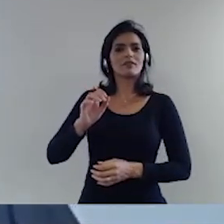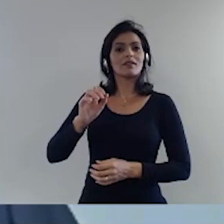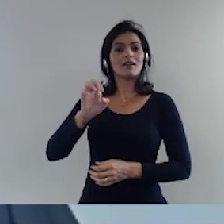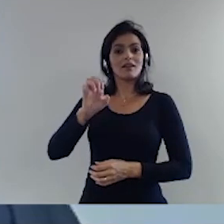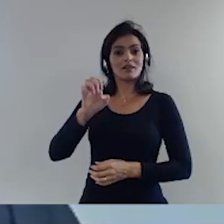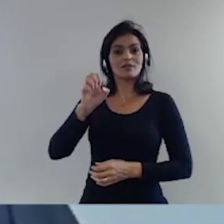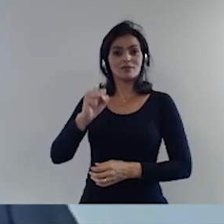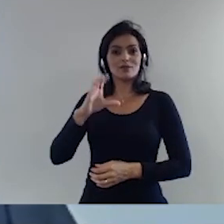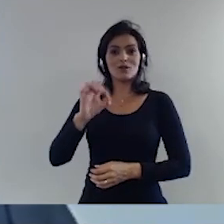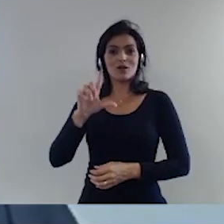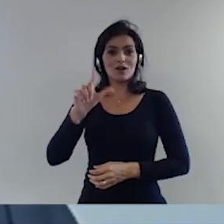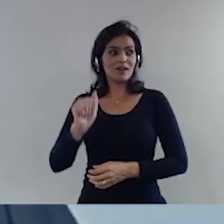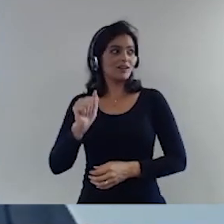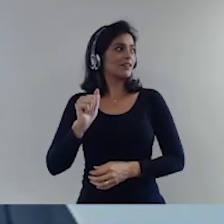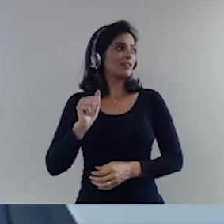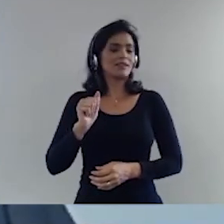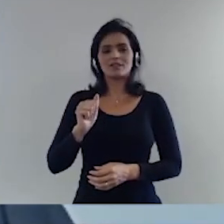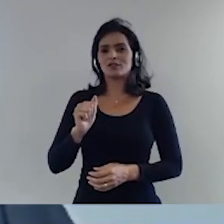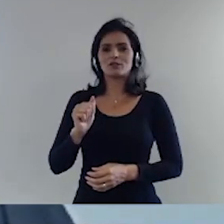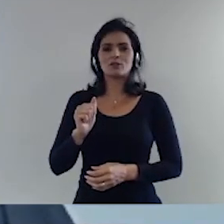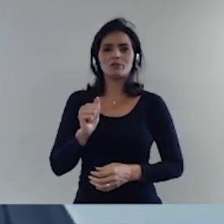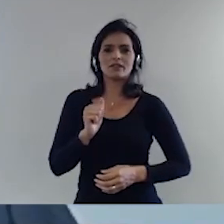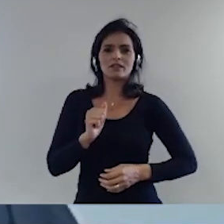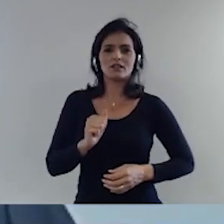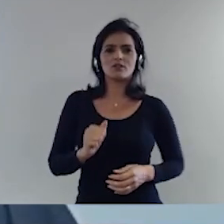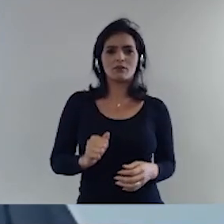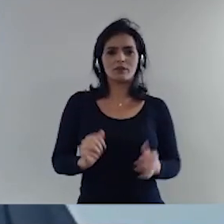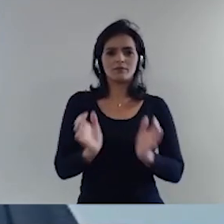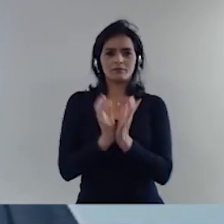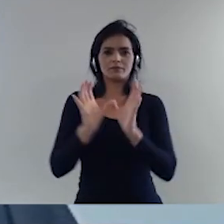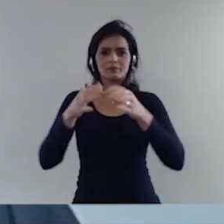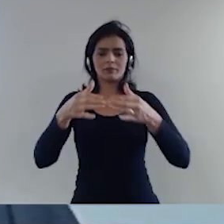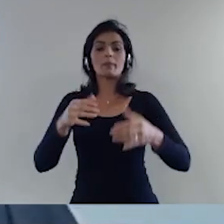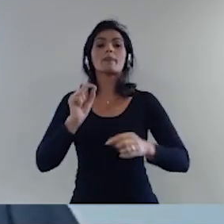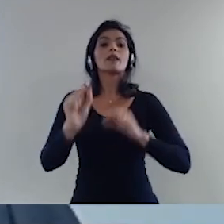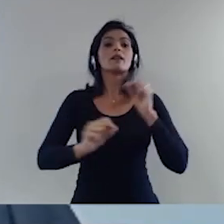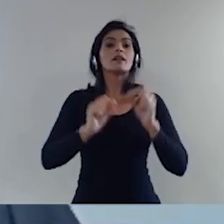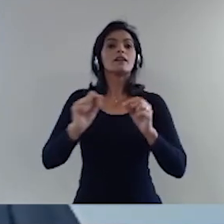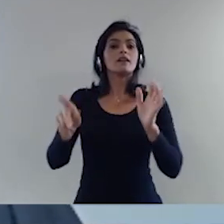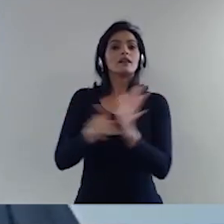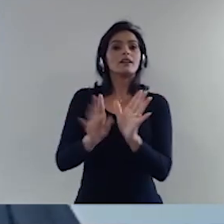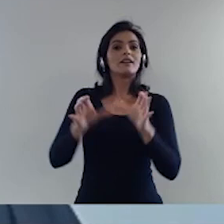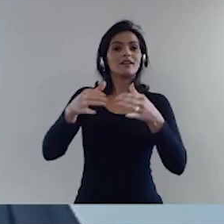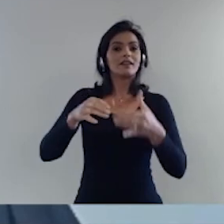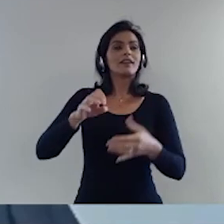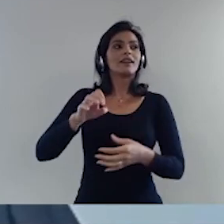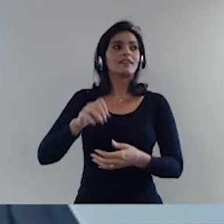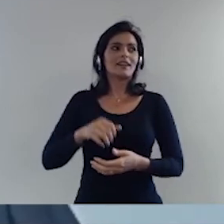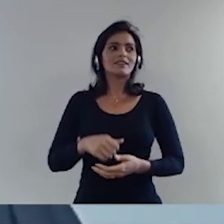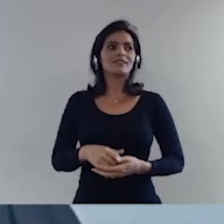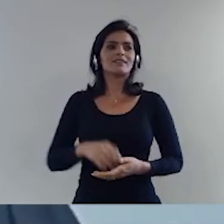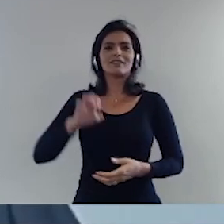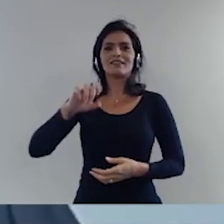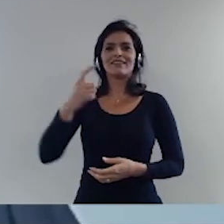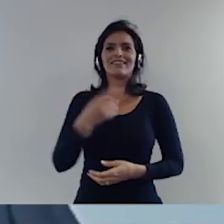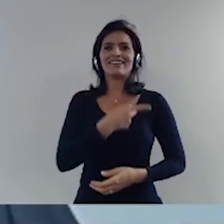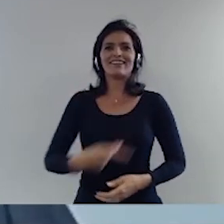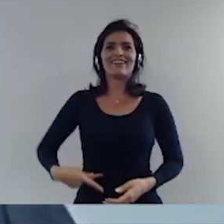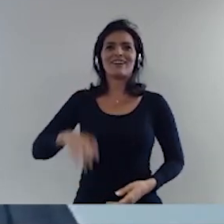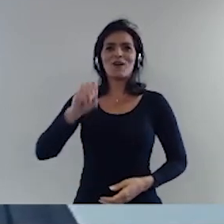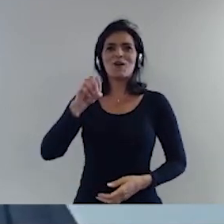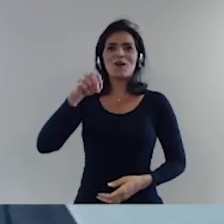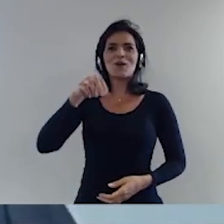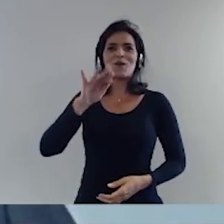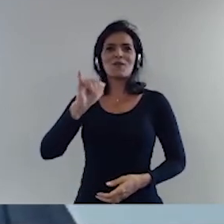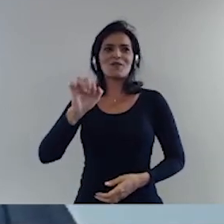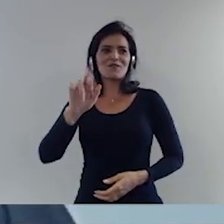presidente da Comissão Especial de Defesa do Federalismo, grande ex-presidente da OAB, Ofir Cavalcante